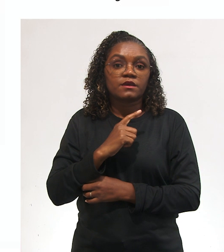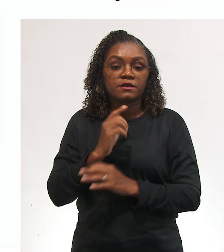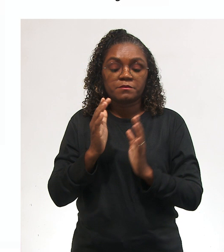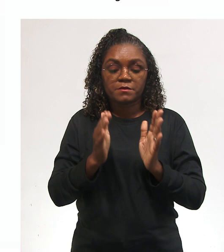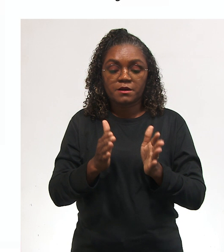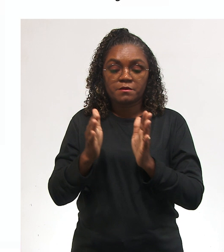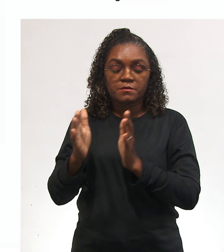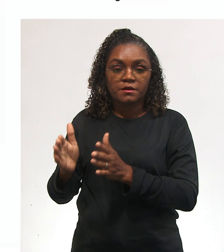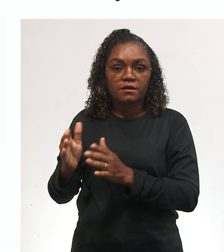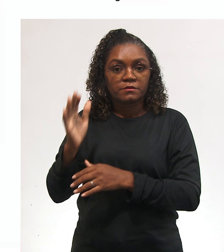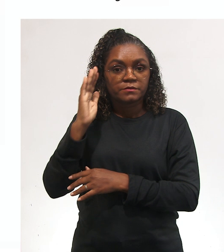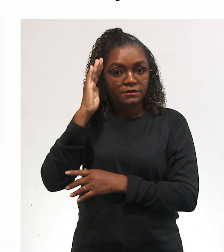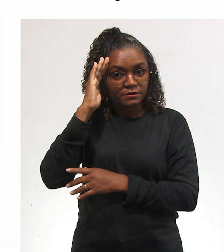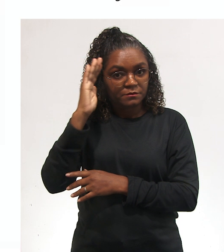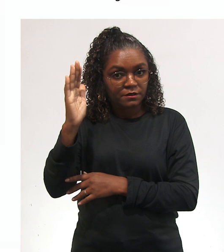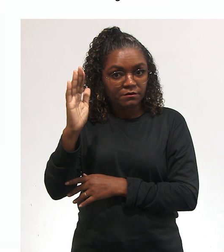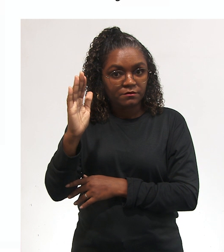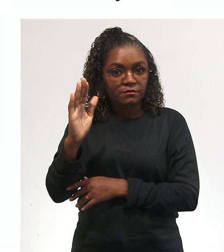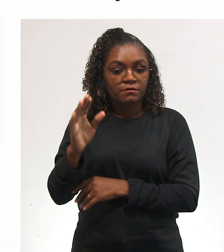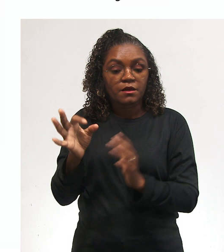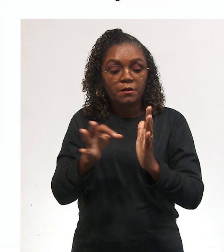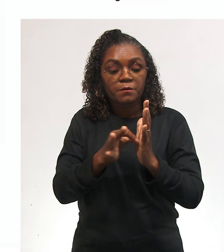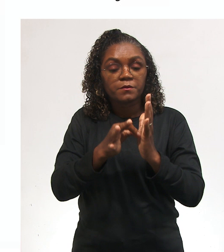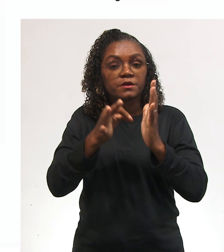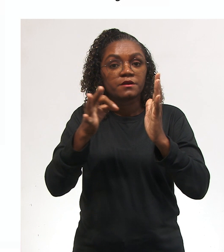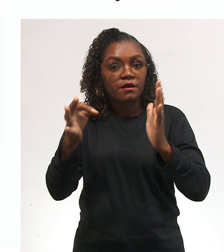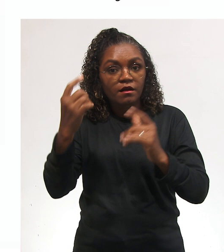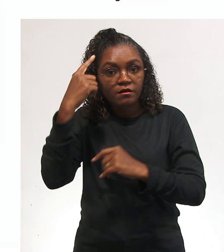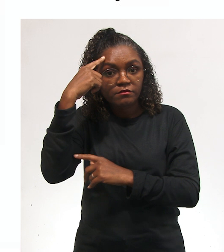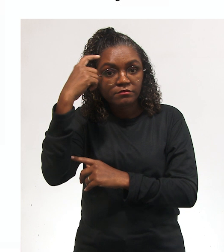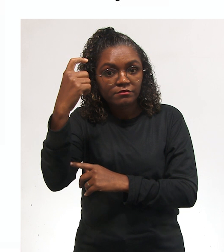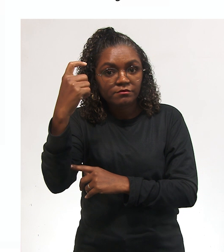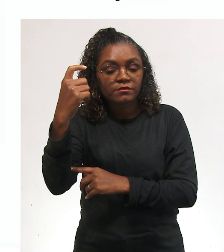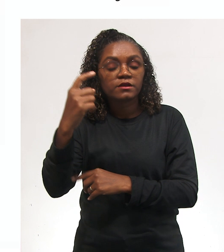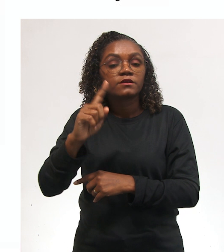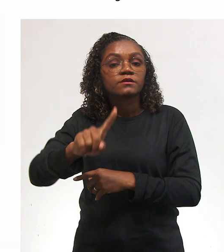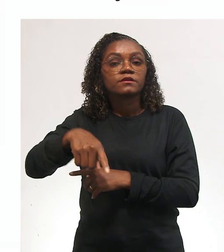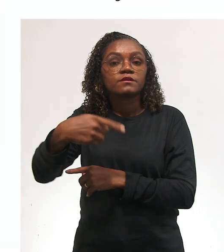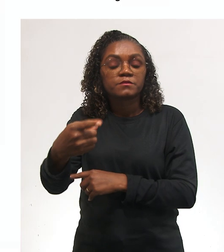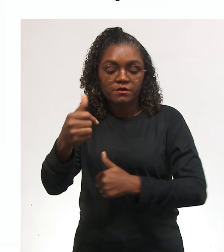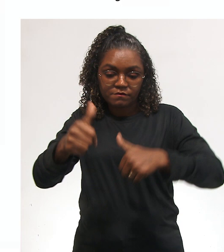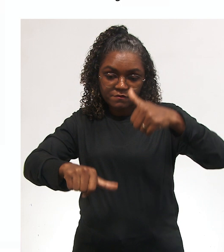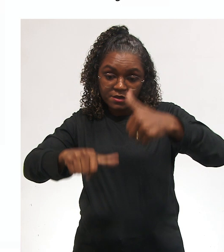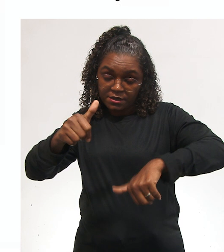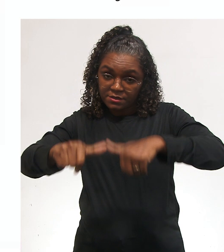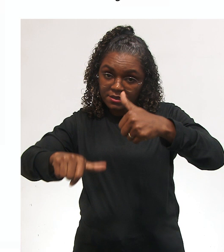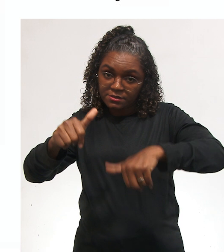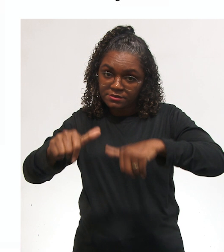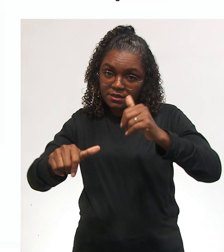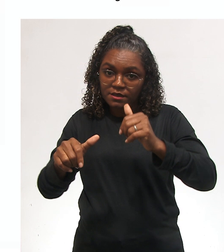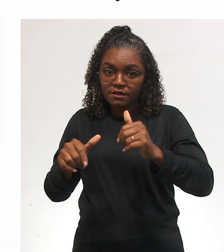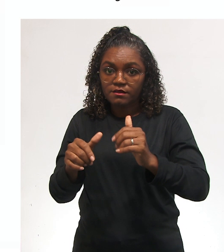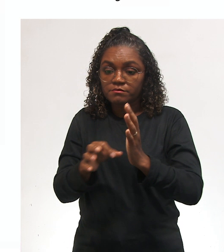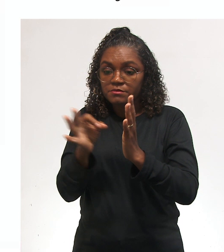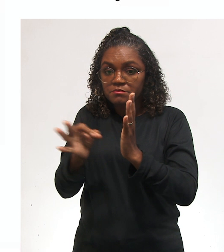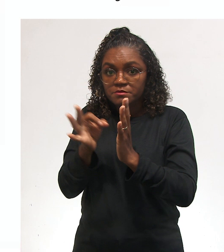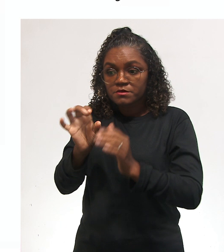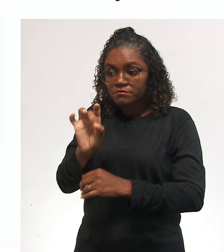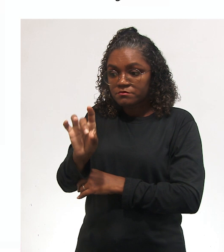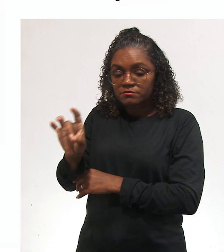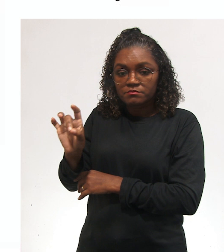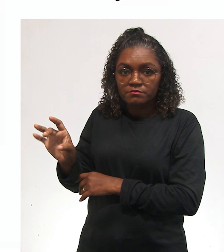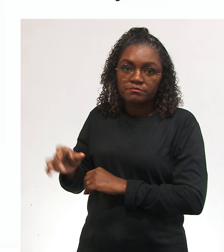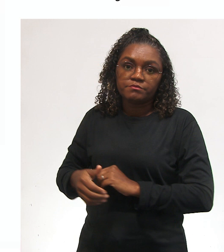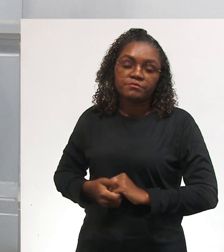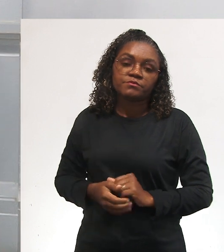fases principais: a produção da ideia e depois a avaliação das ideias